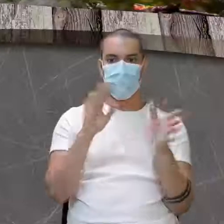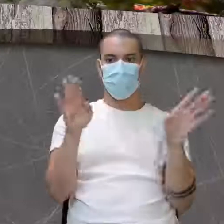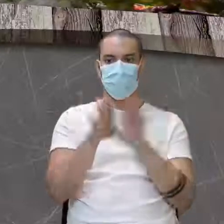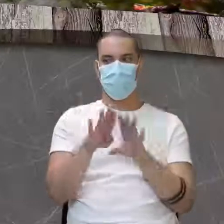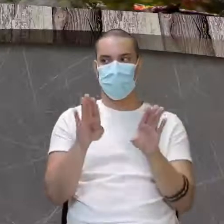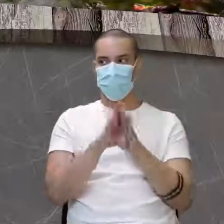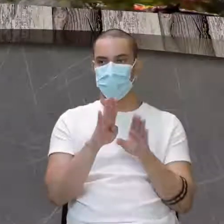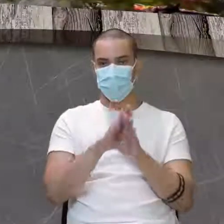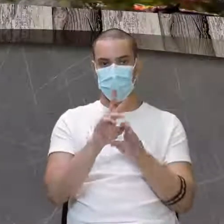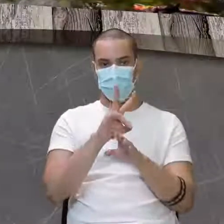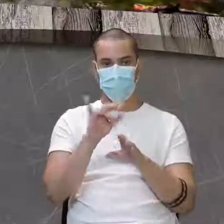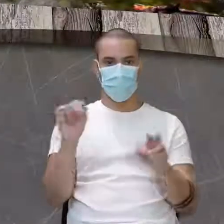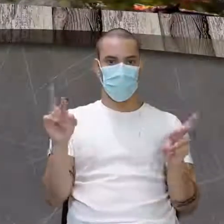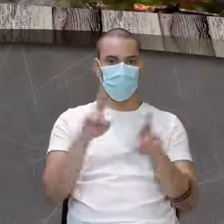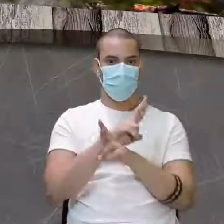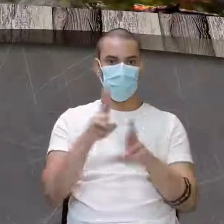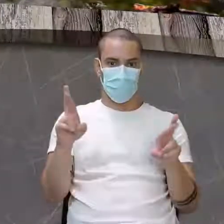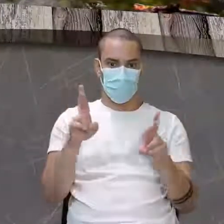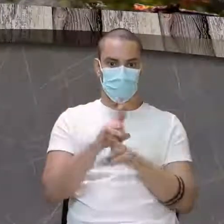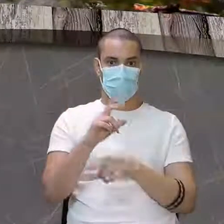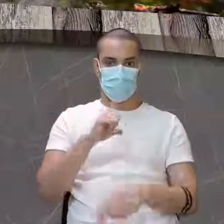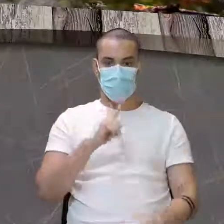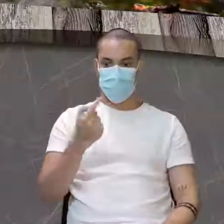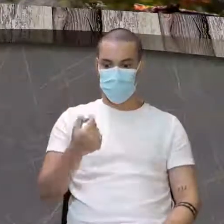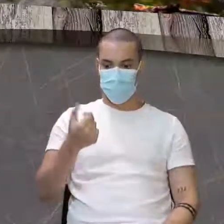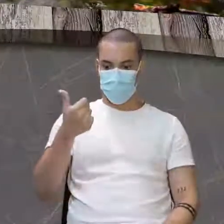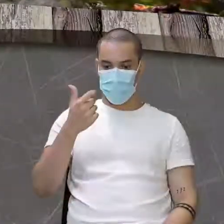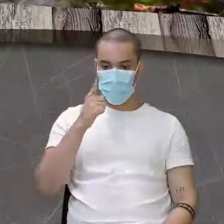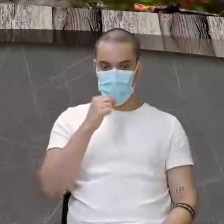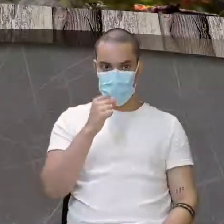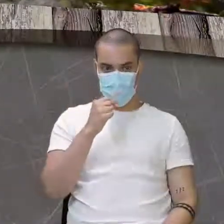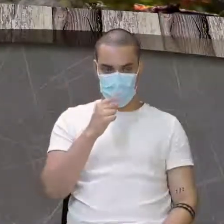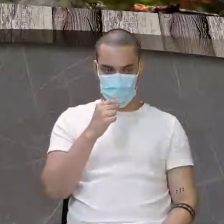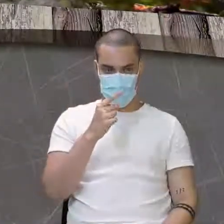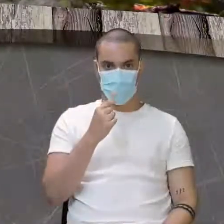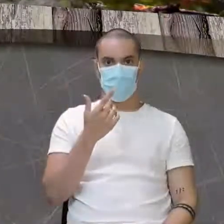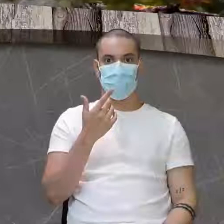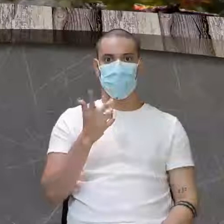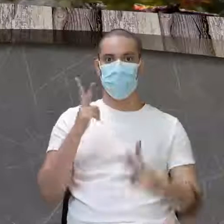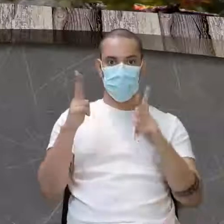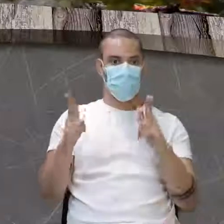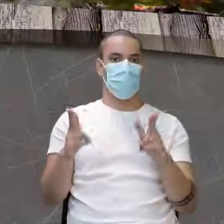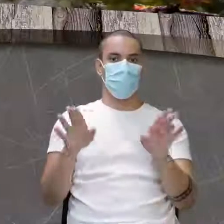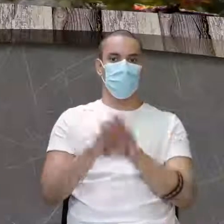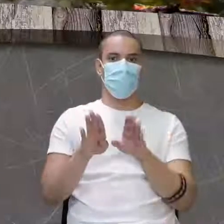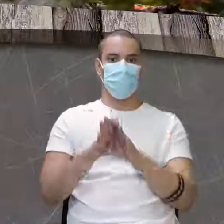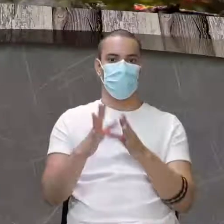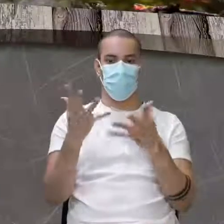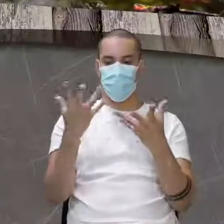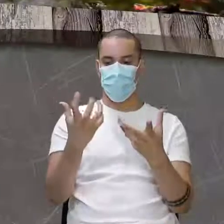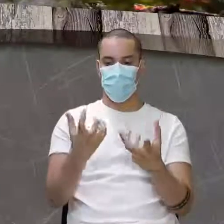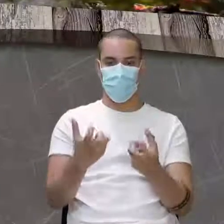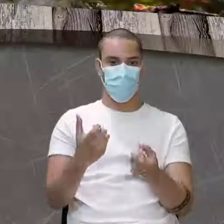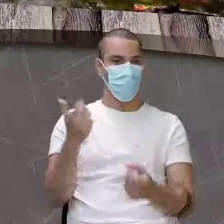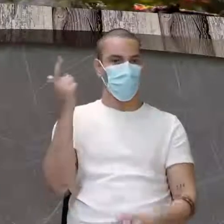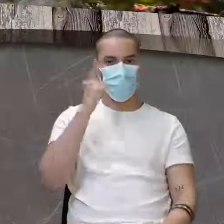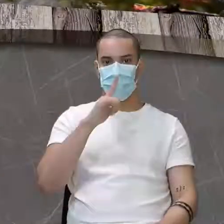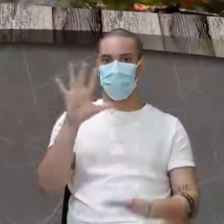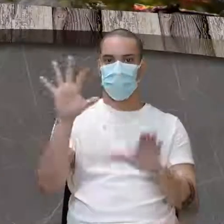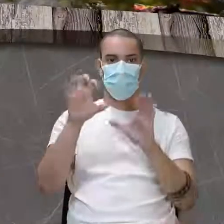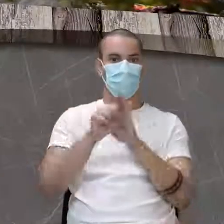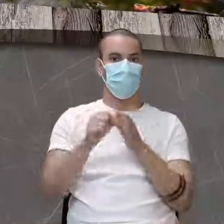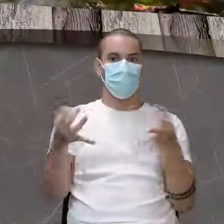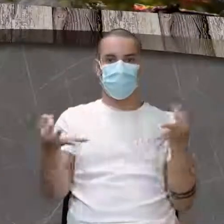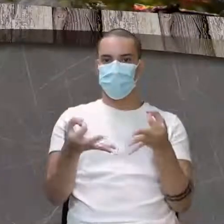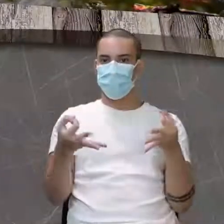vai se relacionar, se você tem pouca água, os vegetais também vão absorver pouca água. E aí eles não vão conseguir realizar a fotossíntese de uma